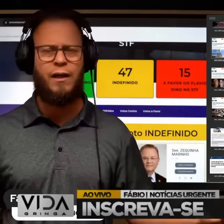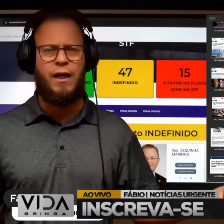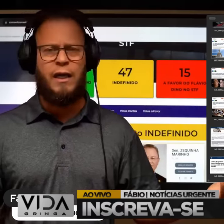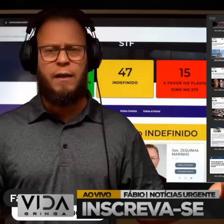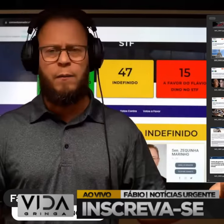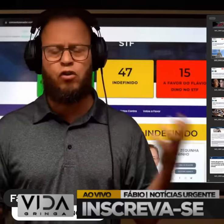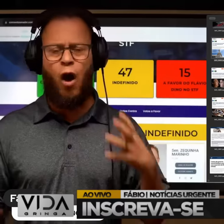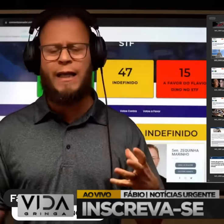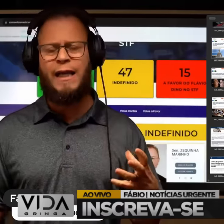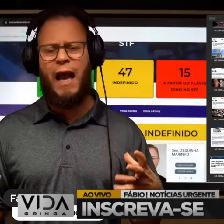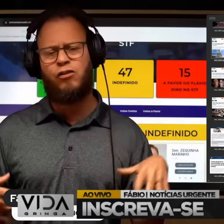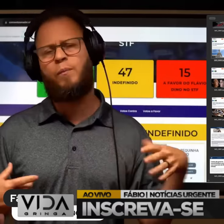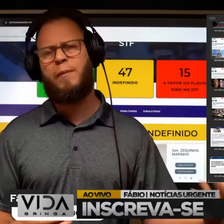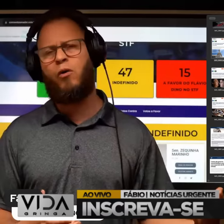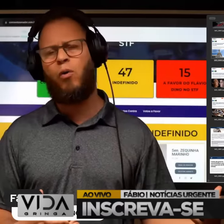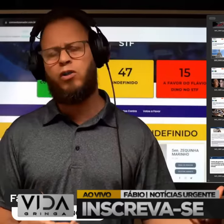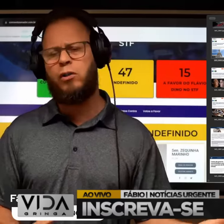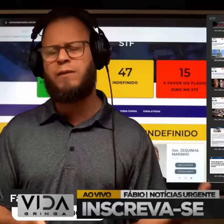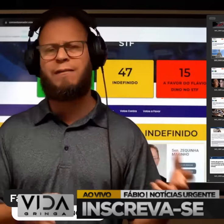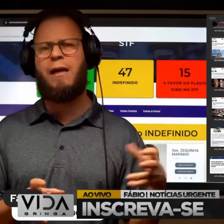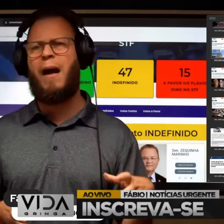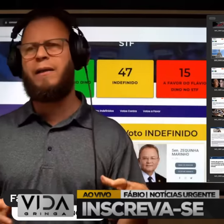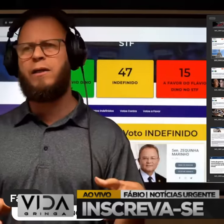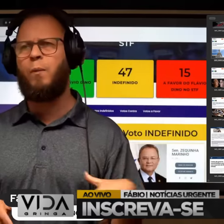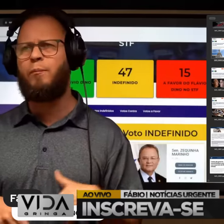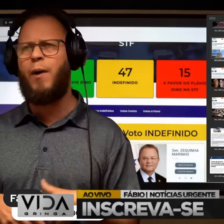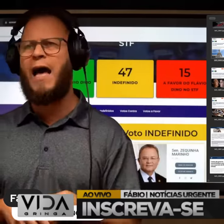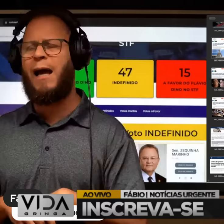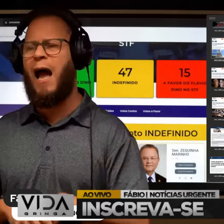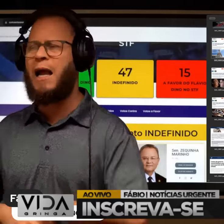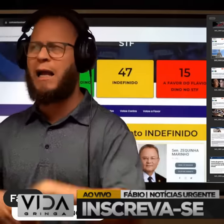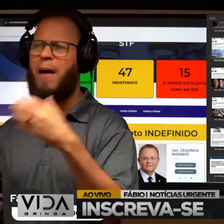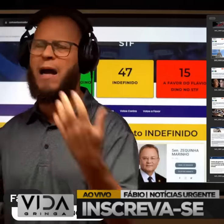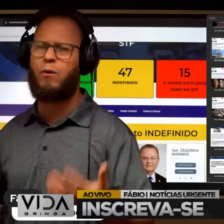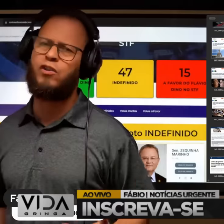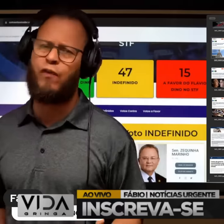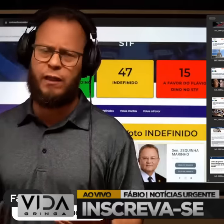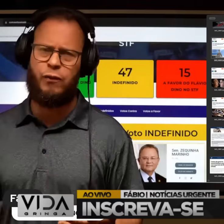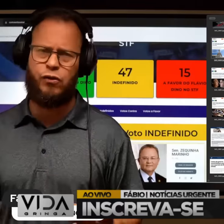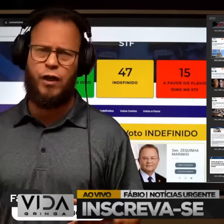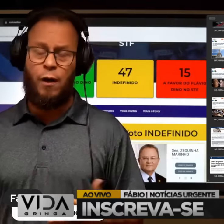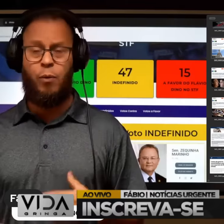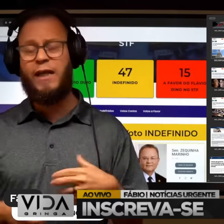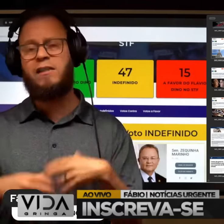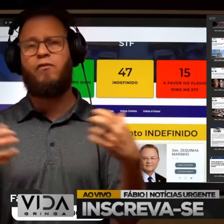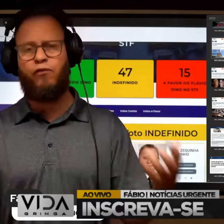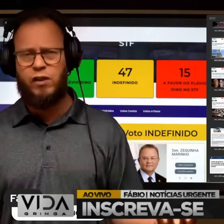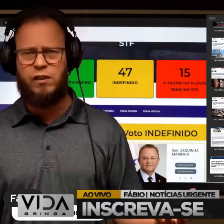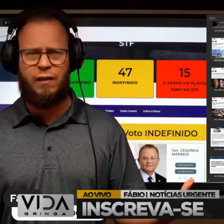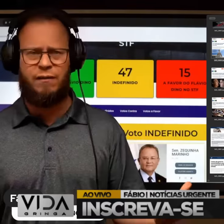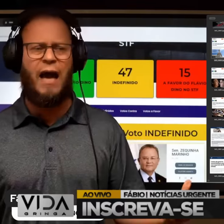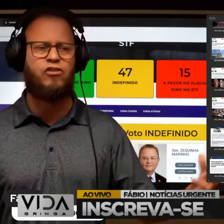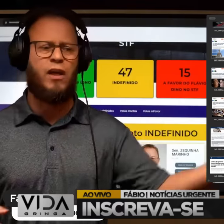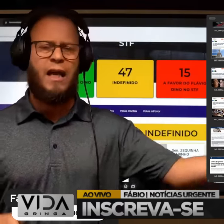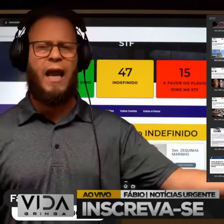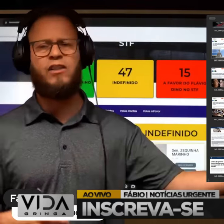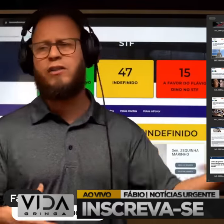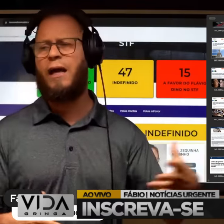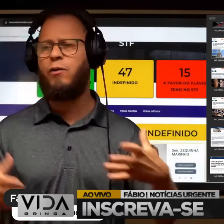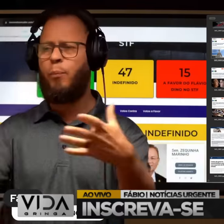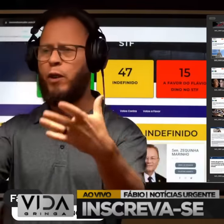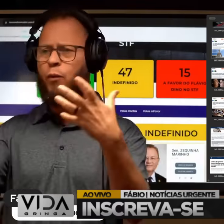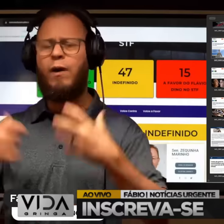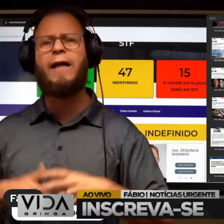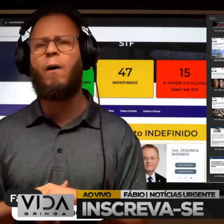dia. Só que a Suprema Corte não está trabalhando para acabar com os fake news. Porque se fosse verdade, eles